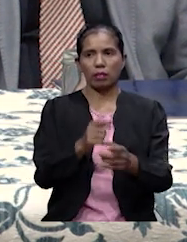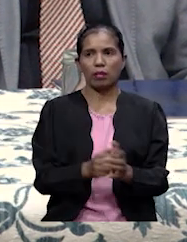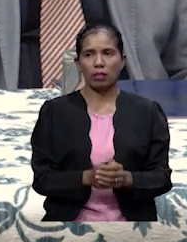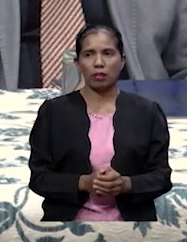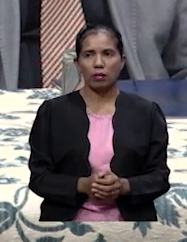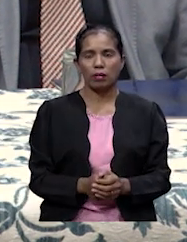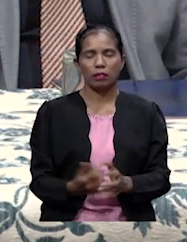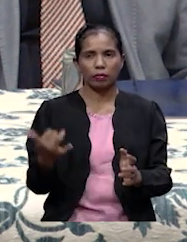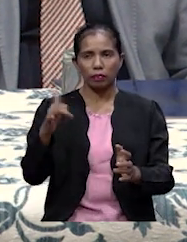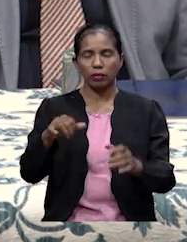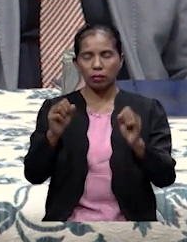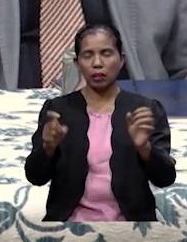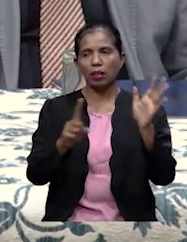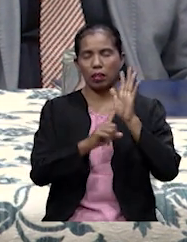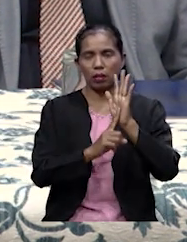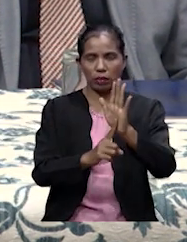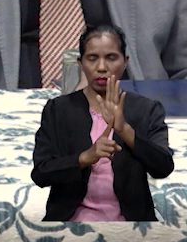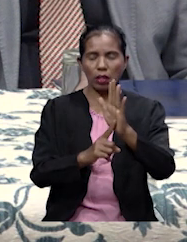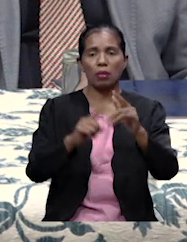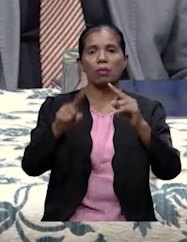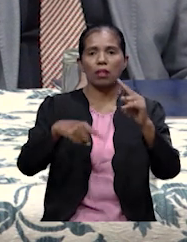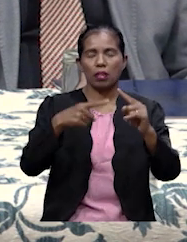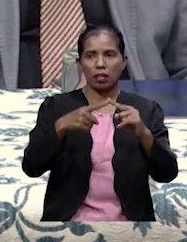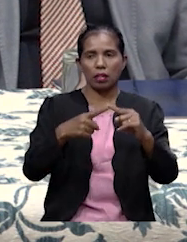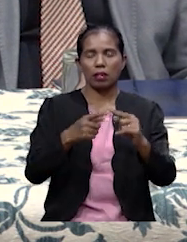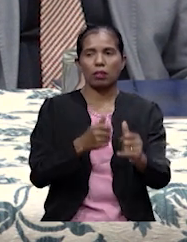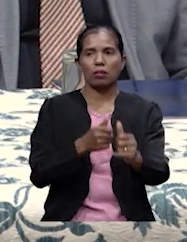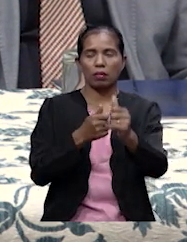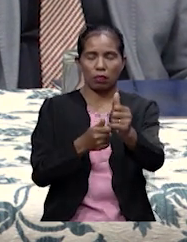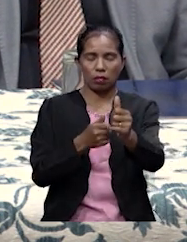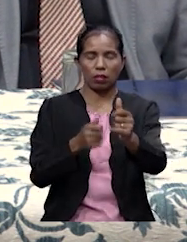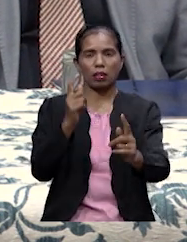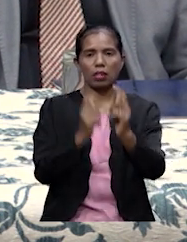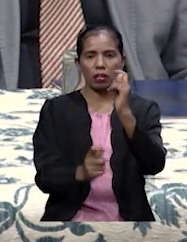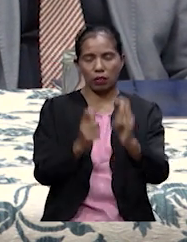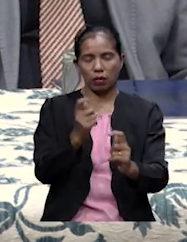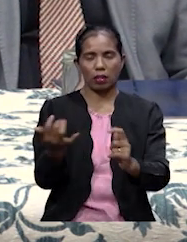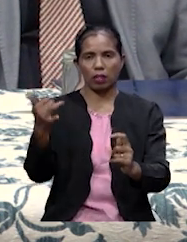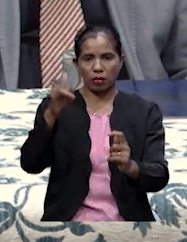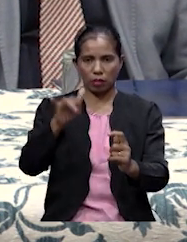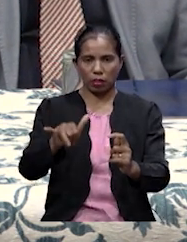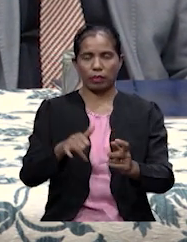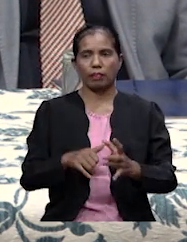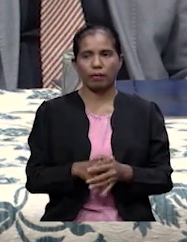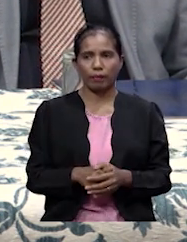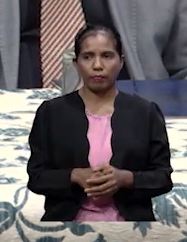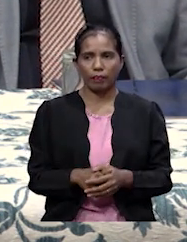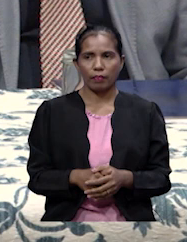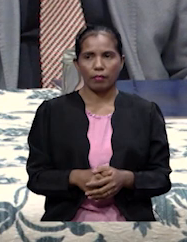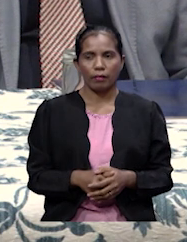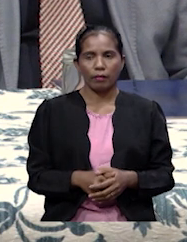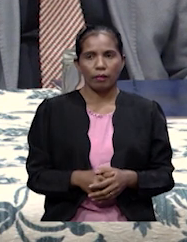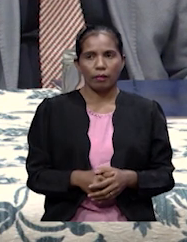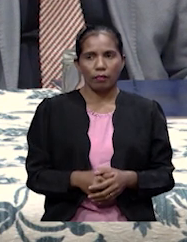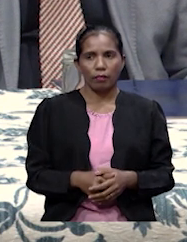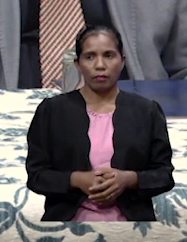acusação sira nebe a república, vai ir a la ONU e a tribunal sira em julgamento. Pronto,